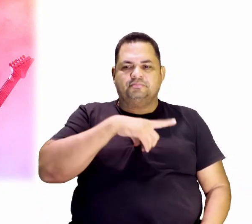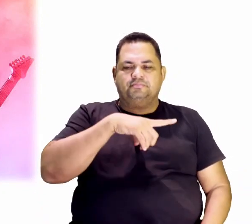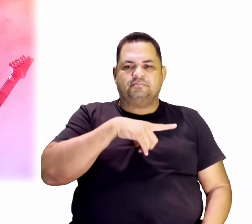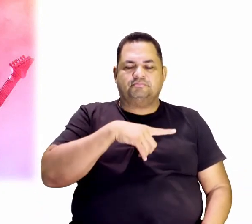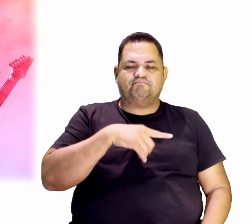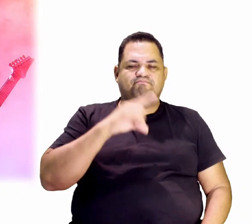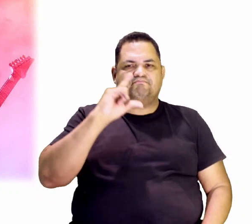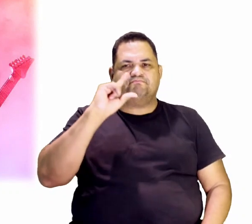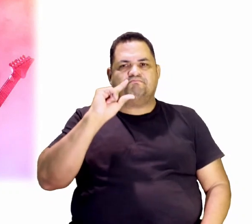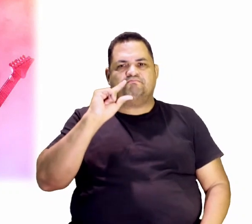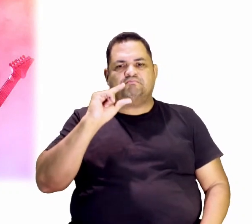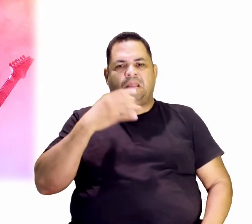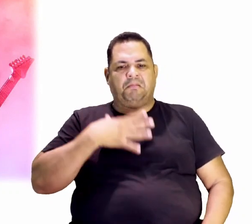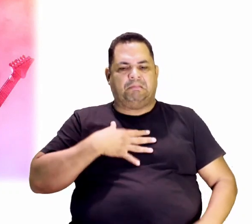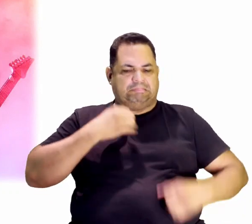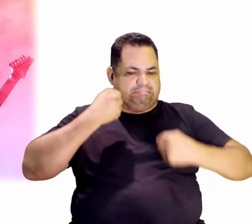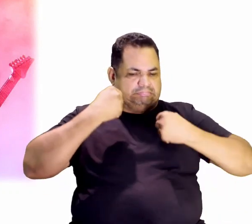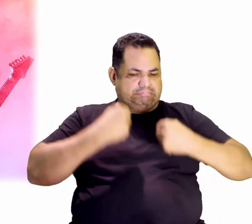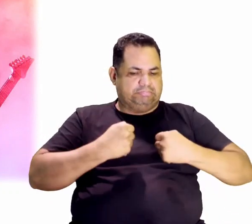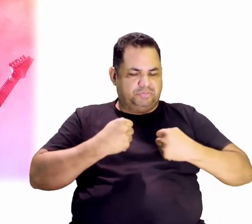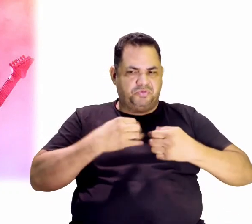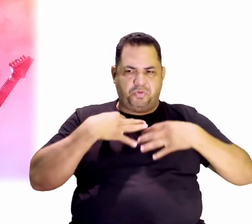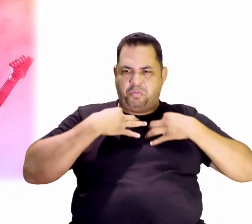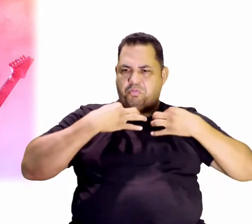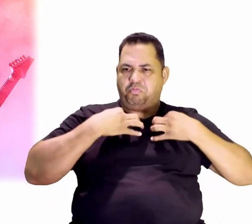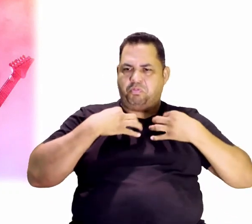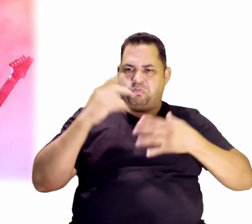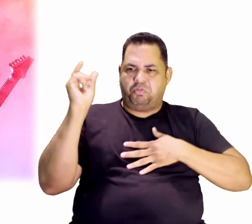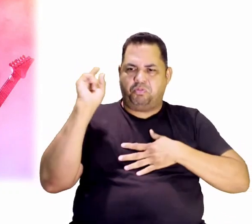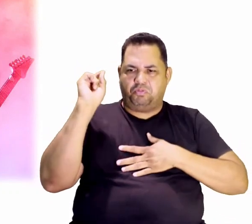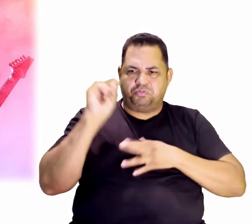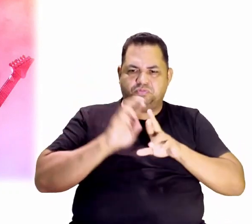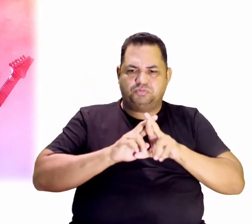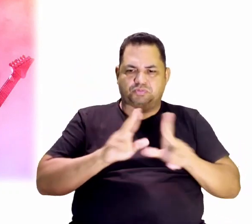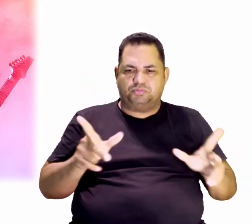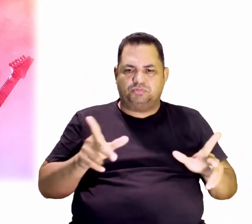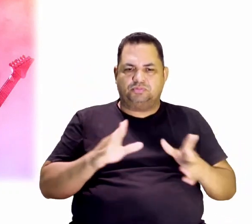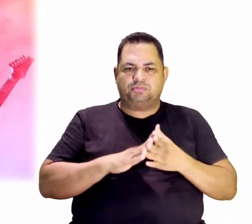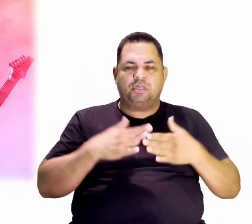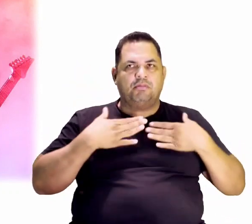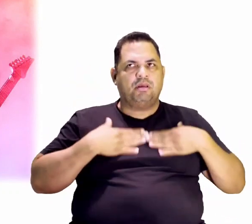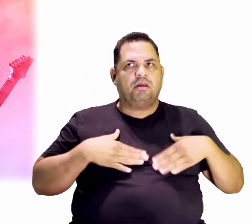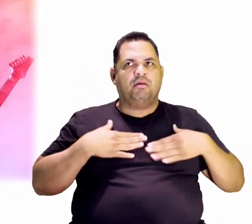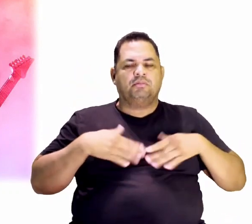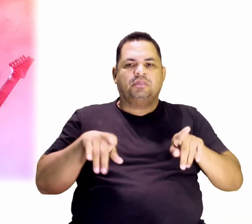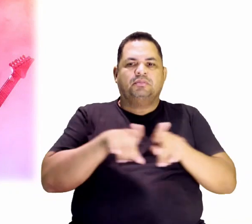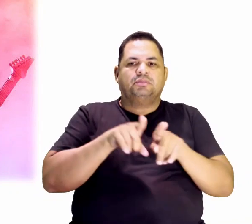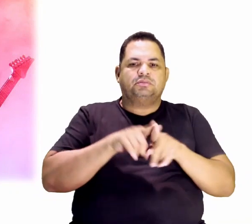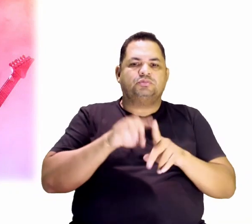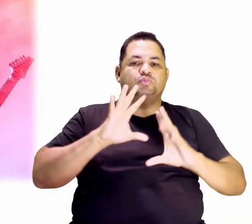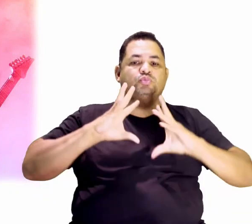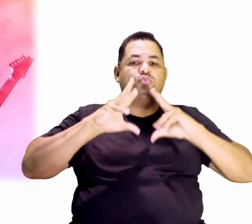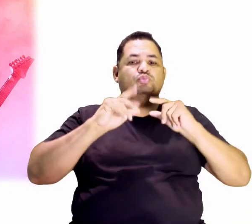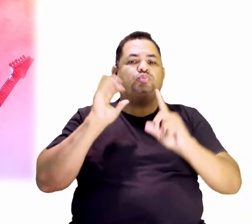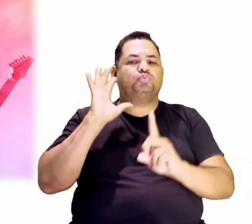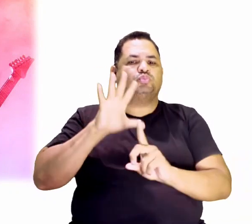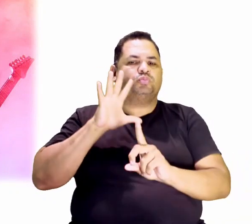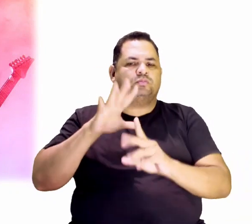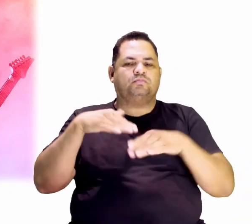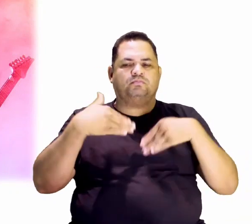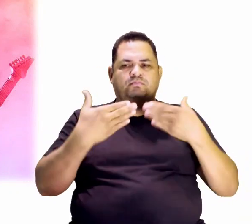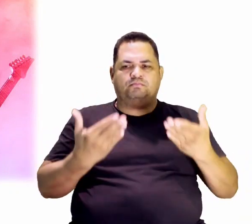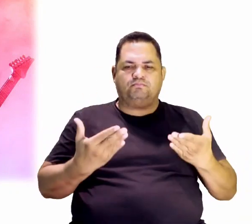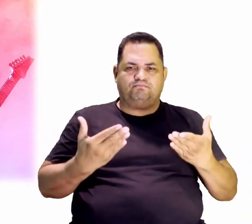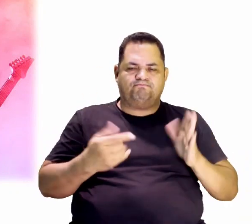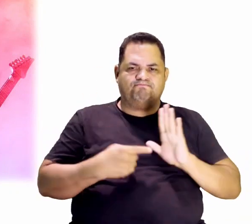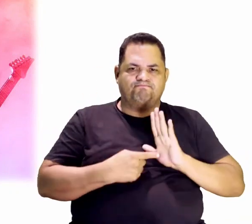mais de agressividade no jeito de vestir, né? Um pouco mais pacato. Então isso também influencia aí, né? Demonstra aí